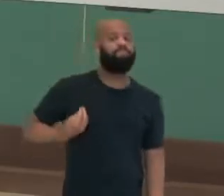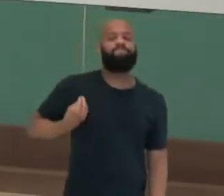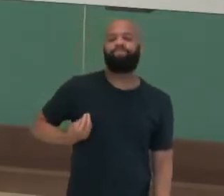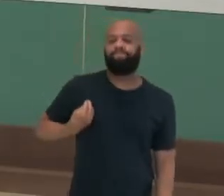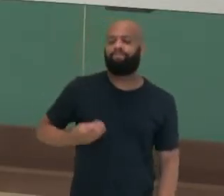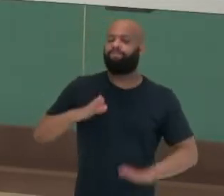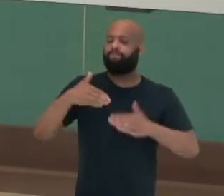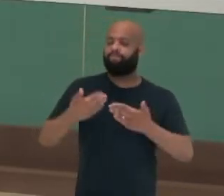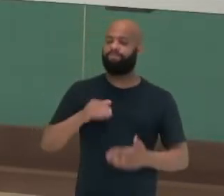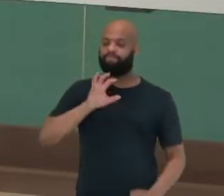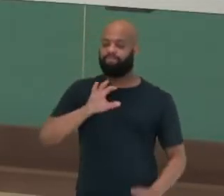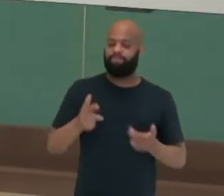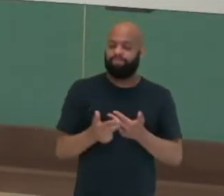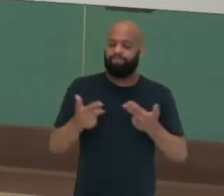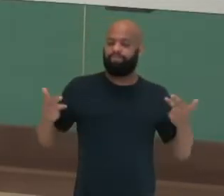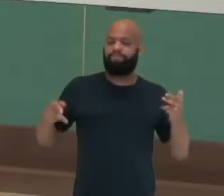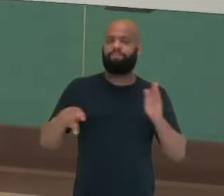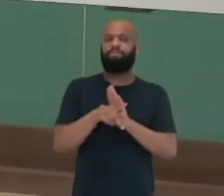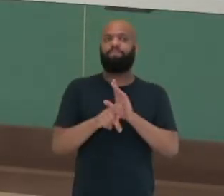são questões da chamada